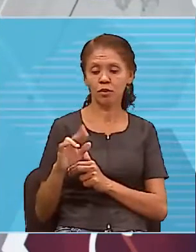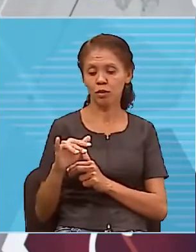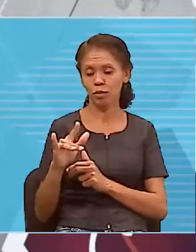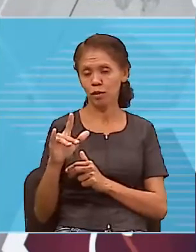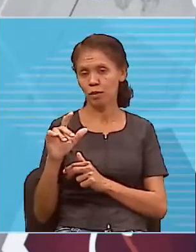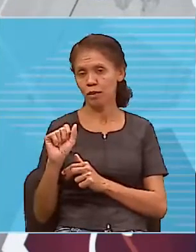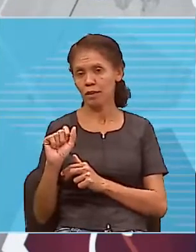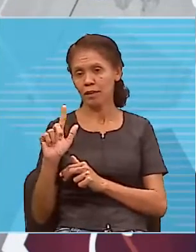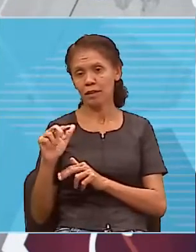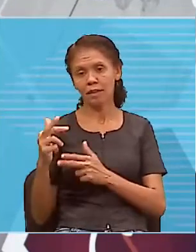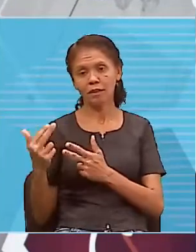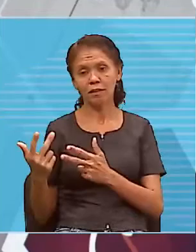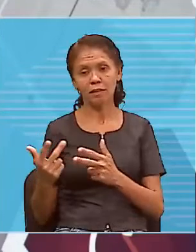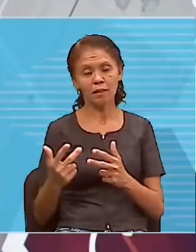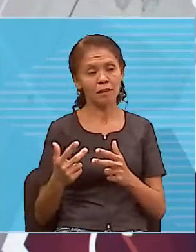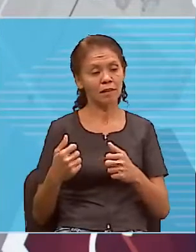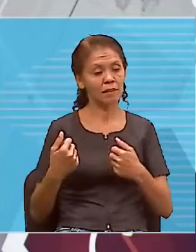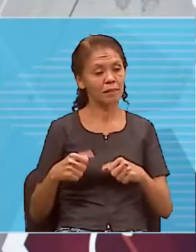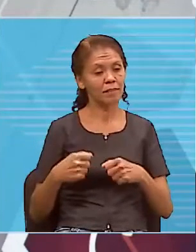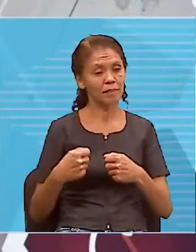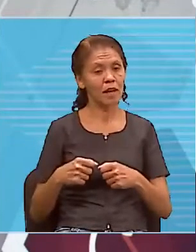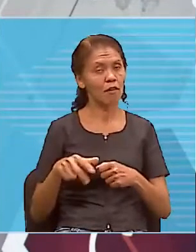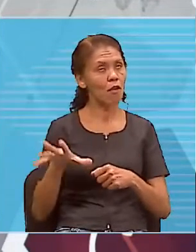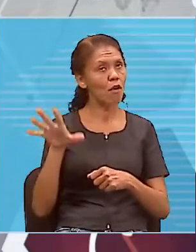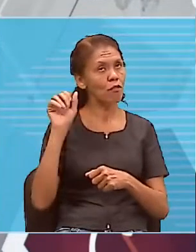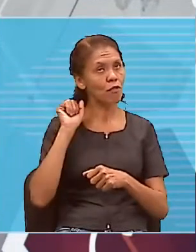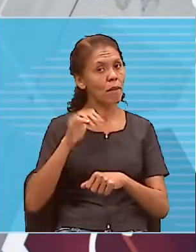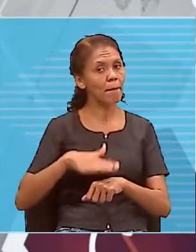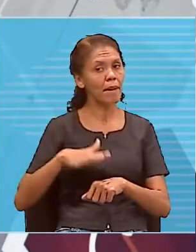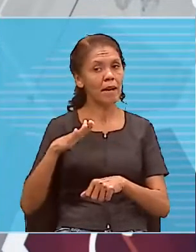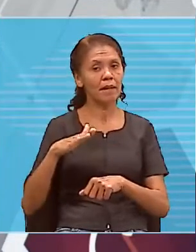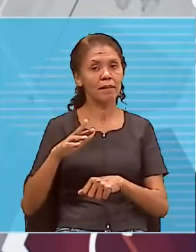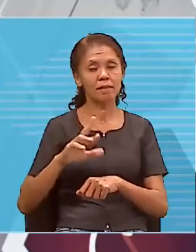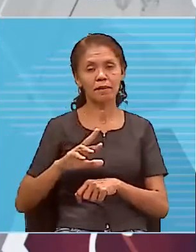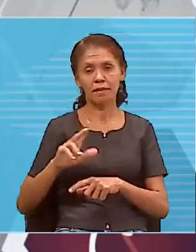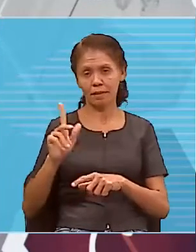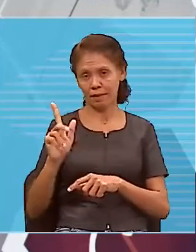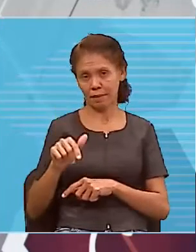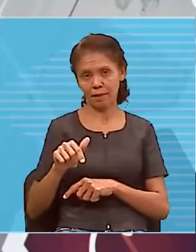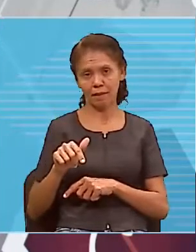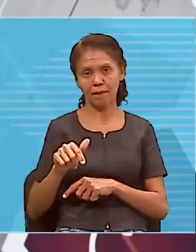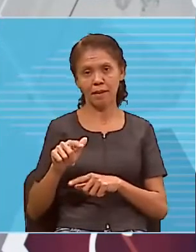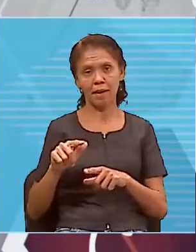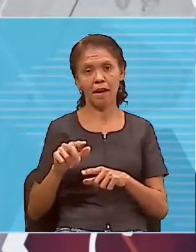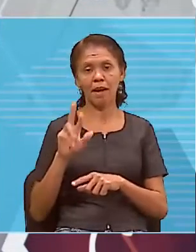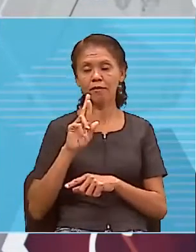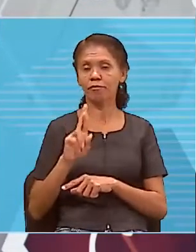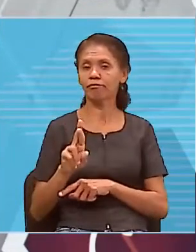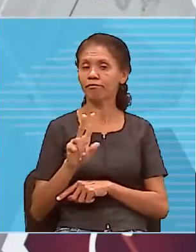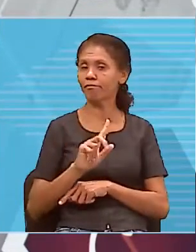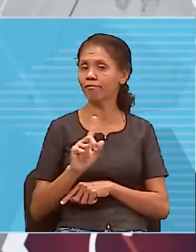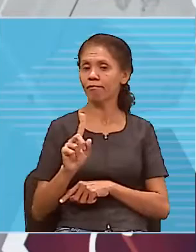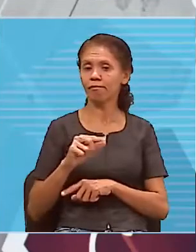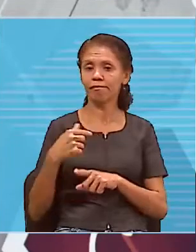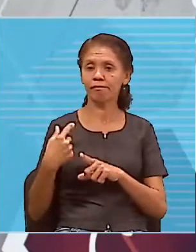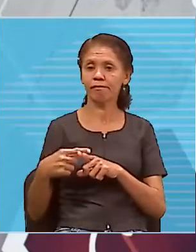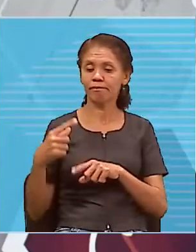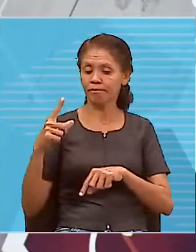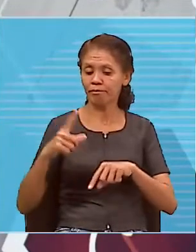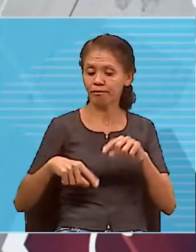deveria era ouvir mais né Não só que o caso do som produzido pela máquina